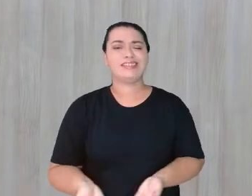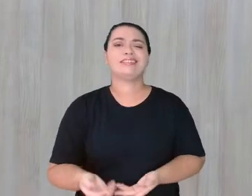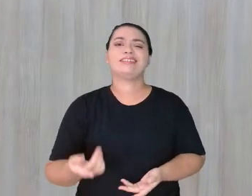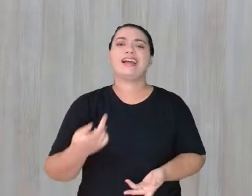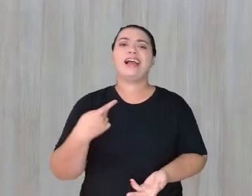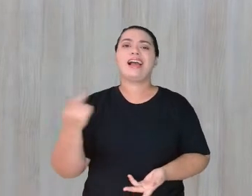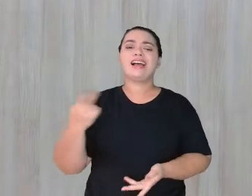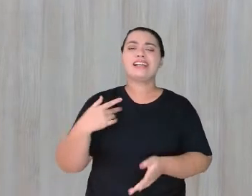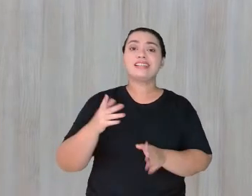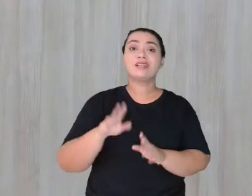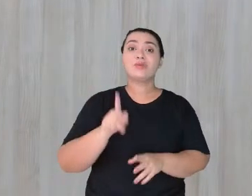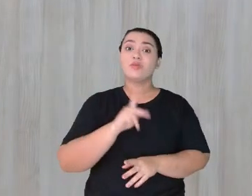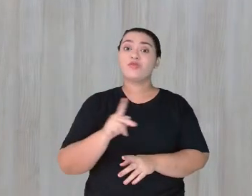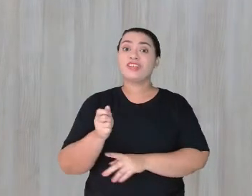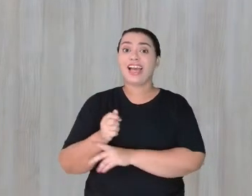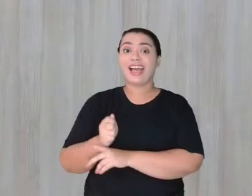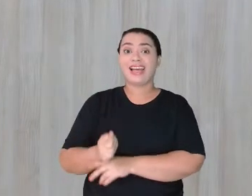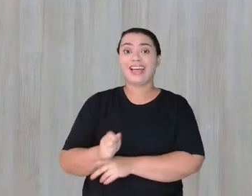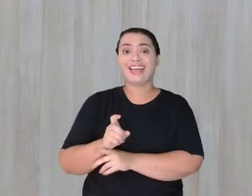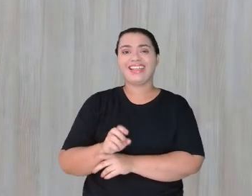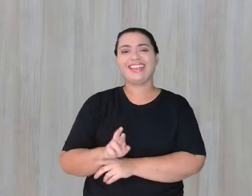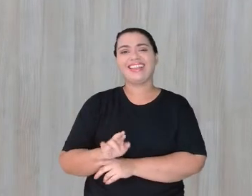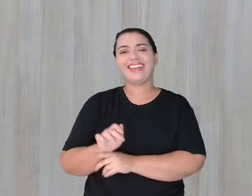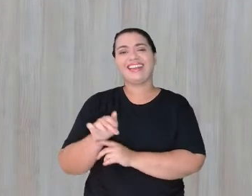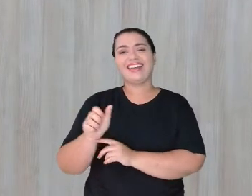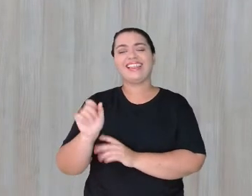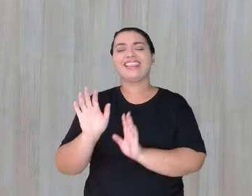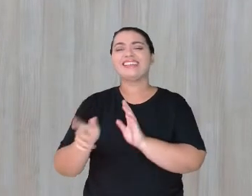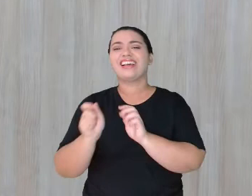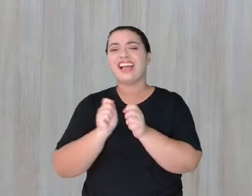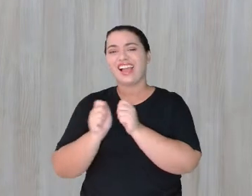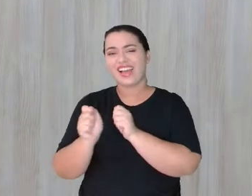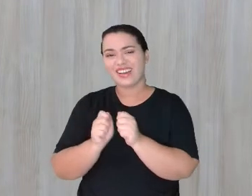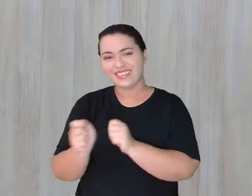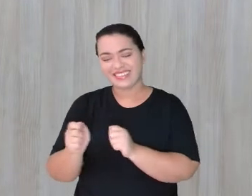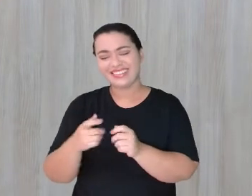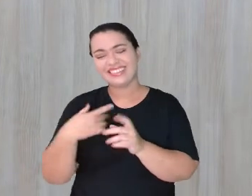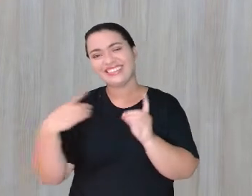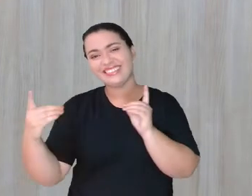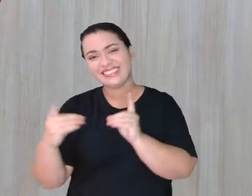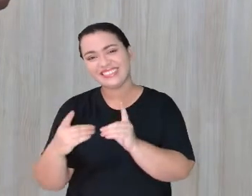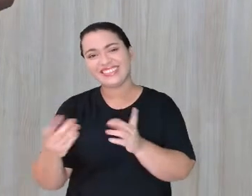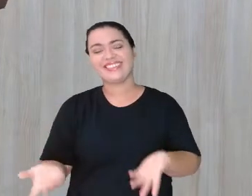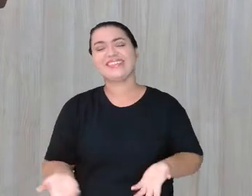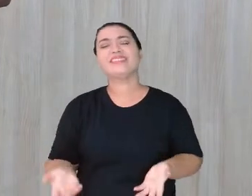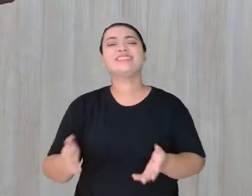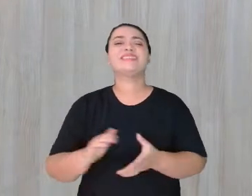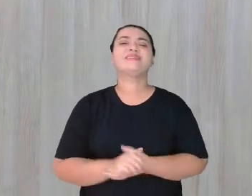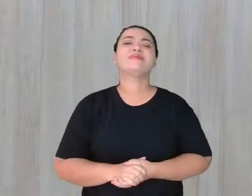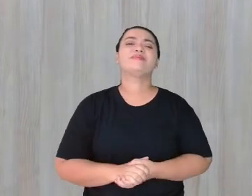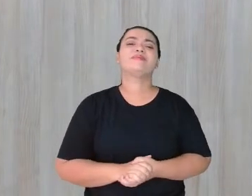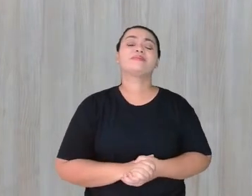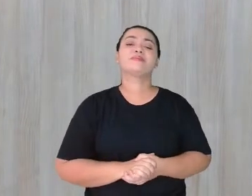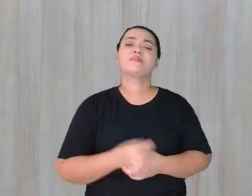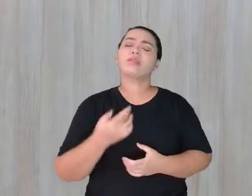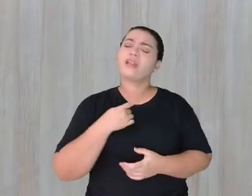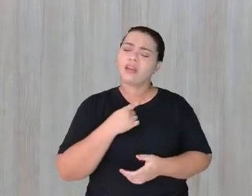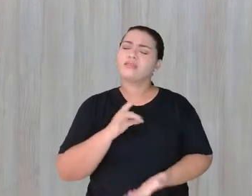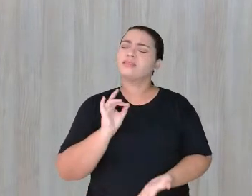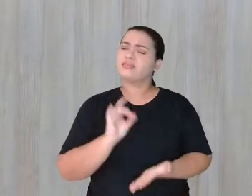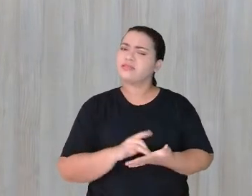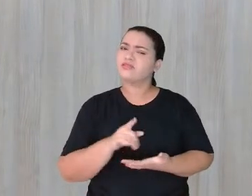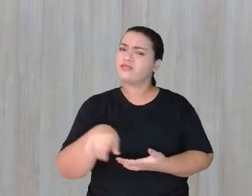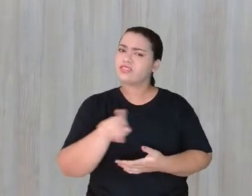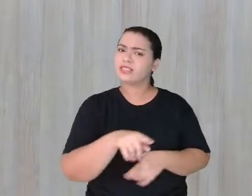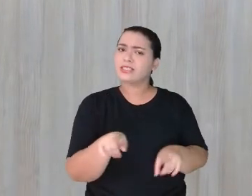comigo, já contou todos os meus segredos aqui. Foi, Adriana? Eita, foi. Tá certo. Então, assim, eu tenho certeza que vocês